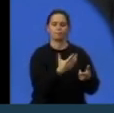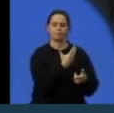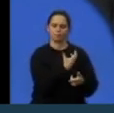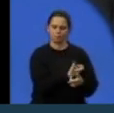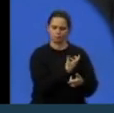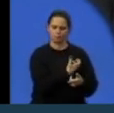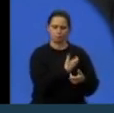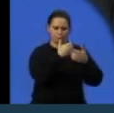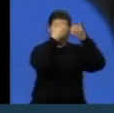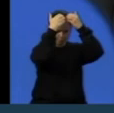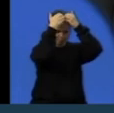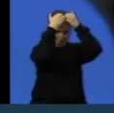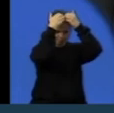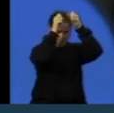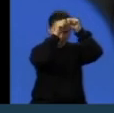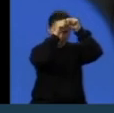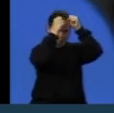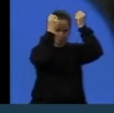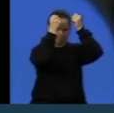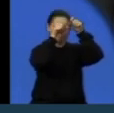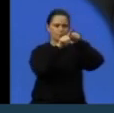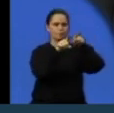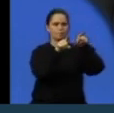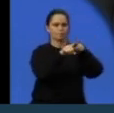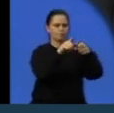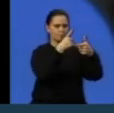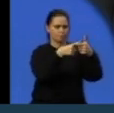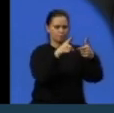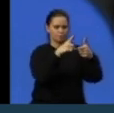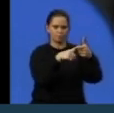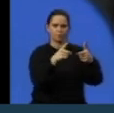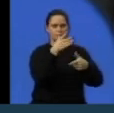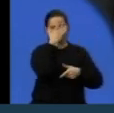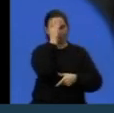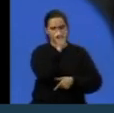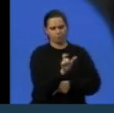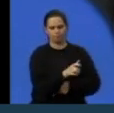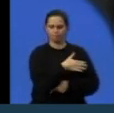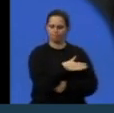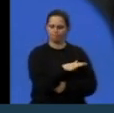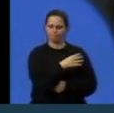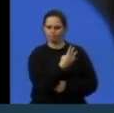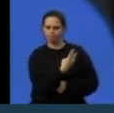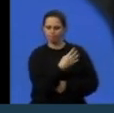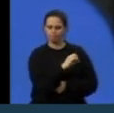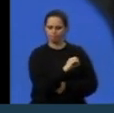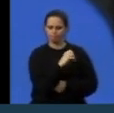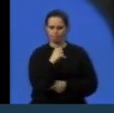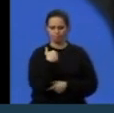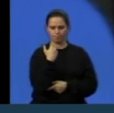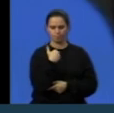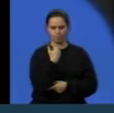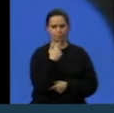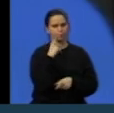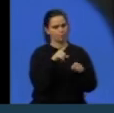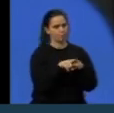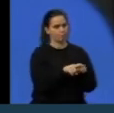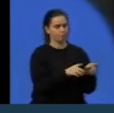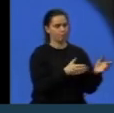vascular cerebral ou encefálico em pessoas na faixa etária dos 40 anos e até